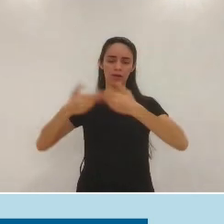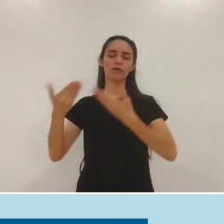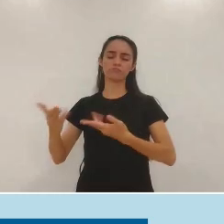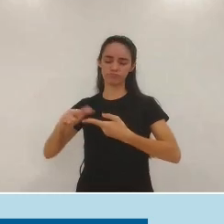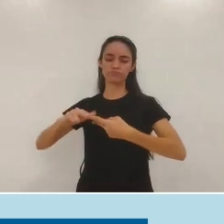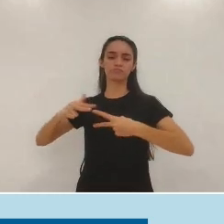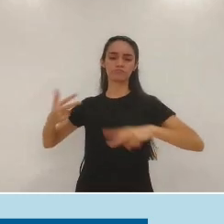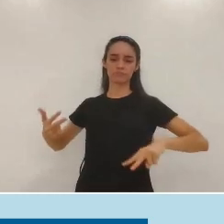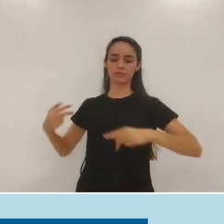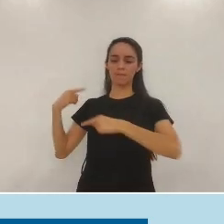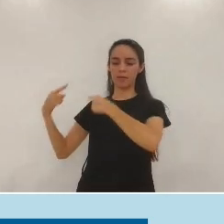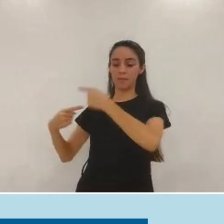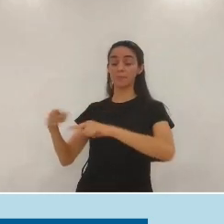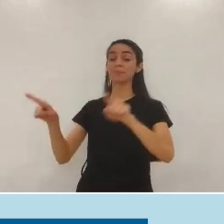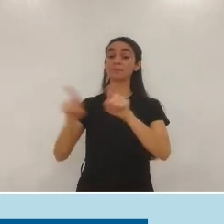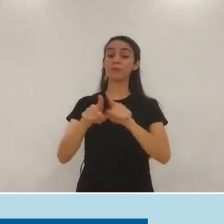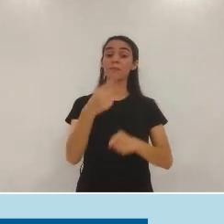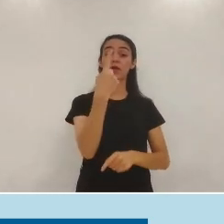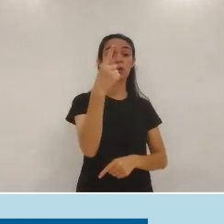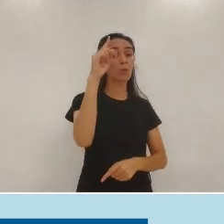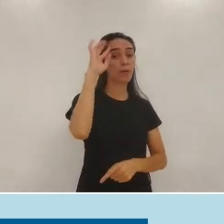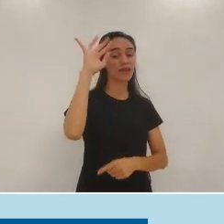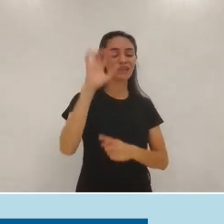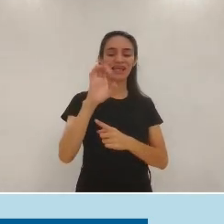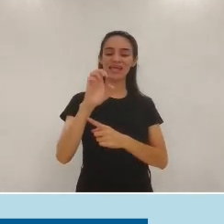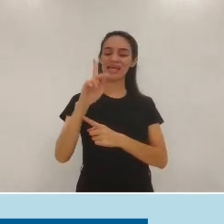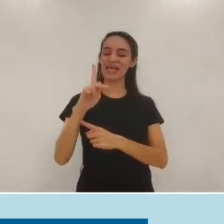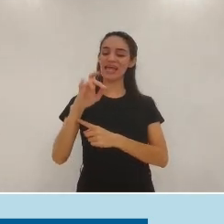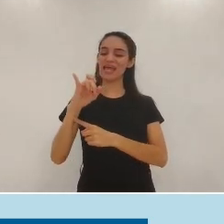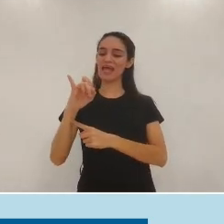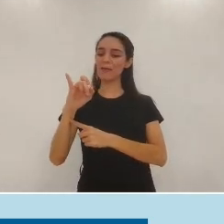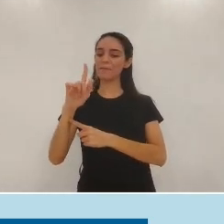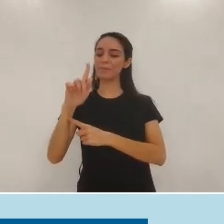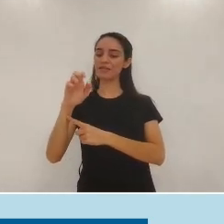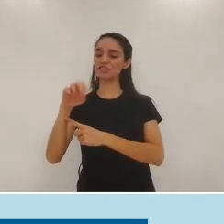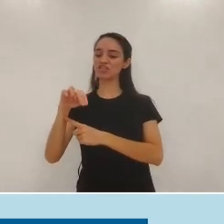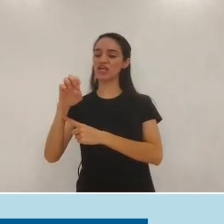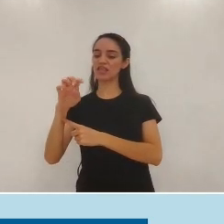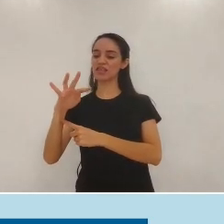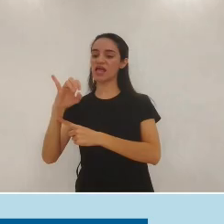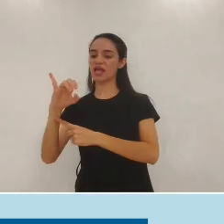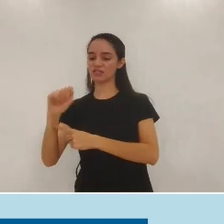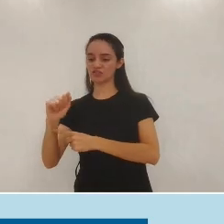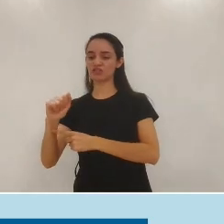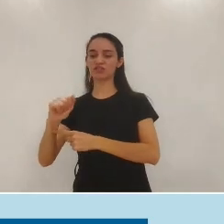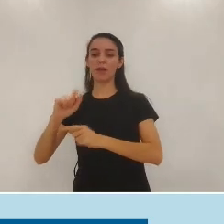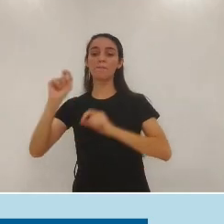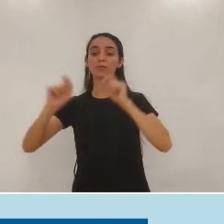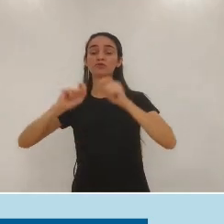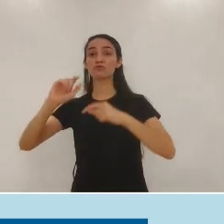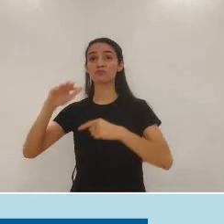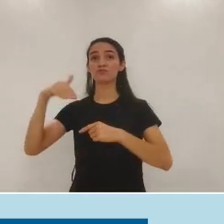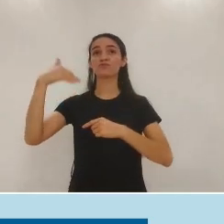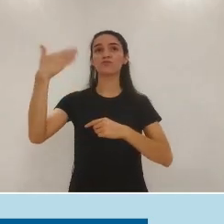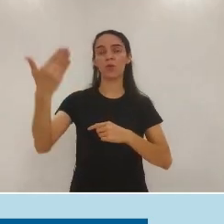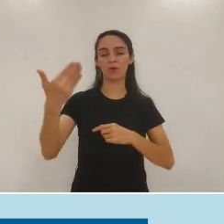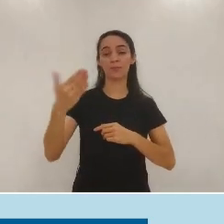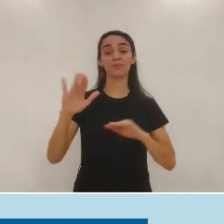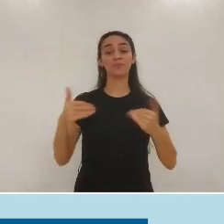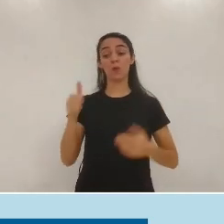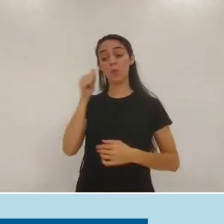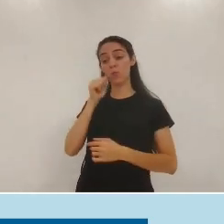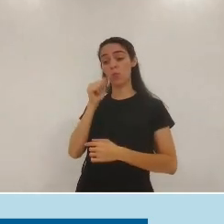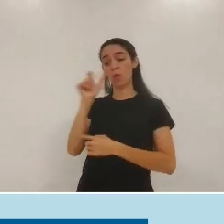uma teoria da epigenética e fatores externos, certo? Então, a mulher que tem síndrome de